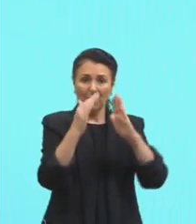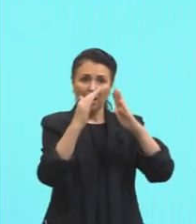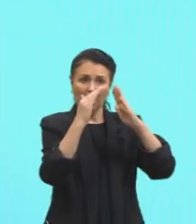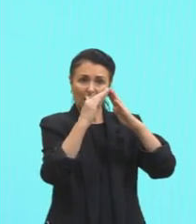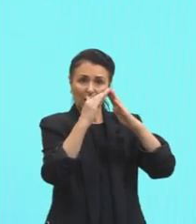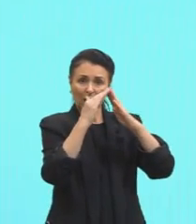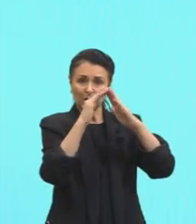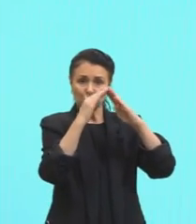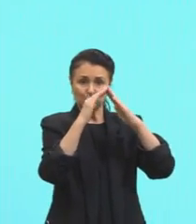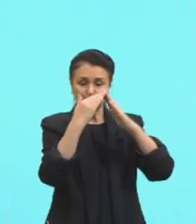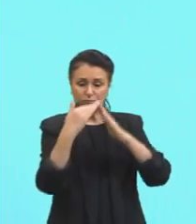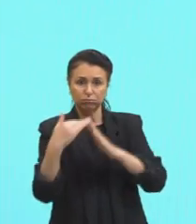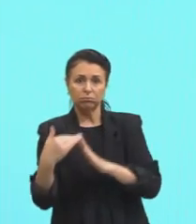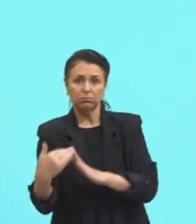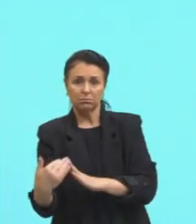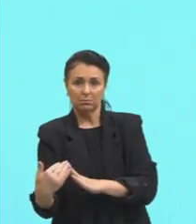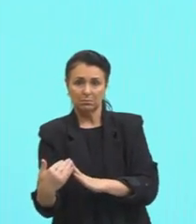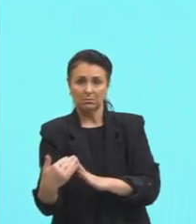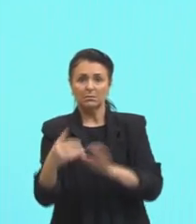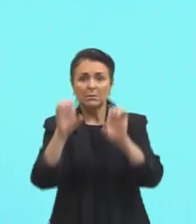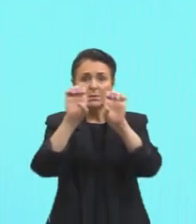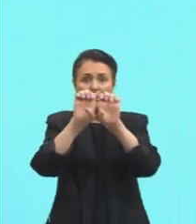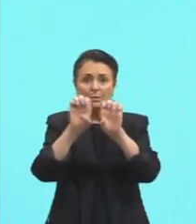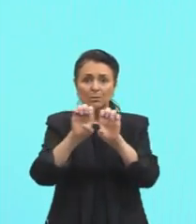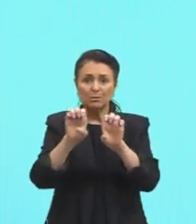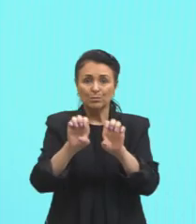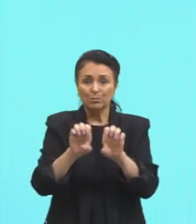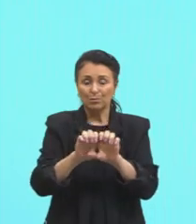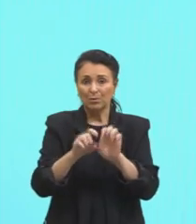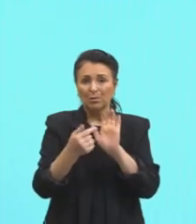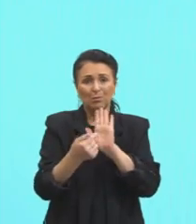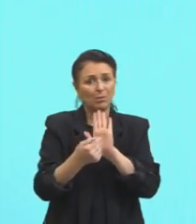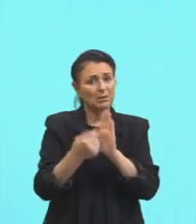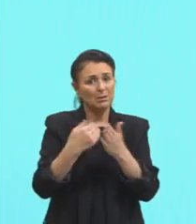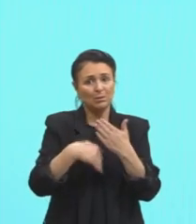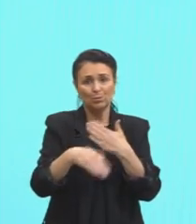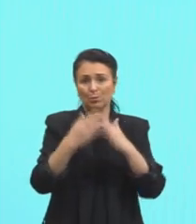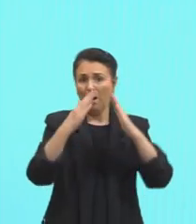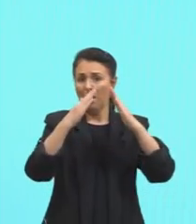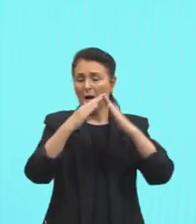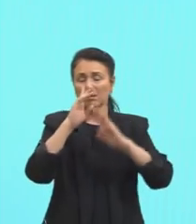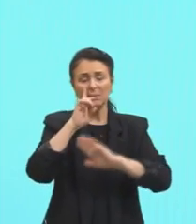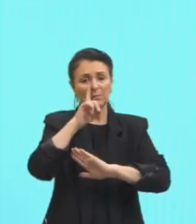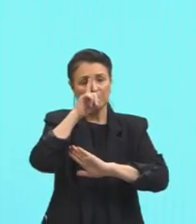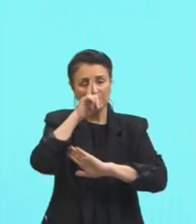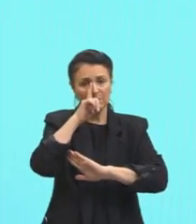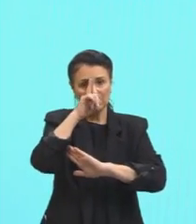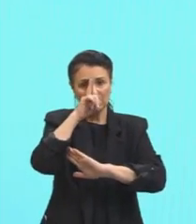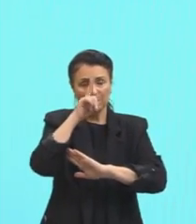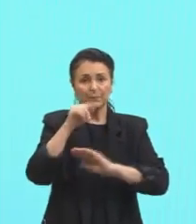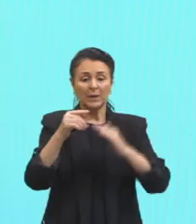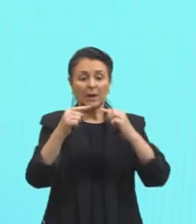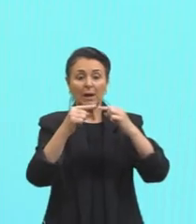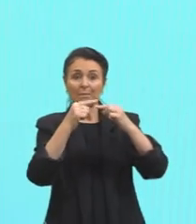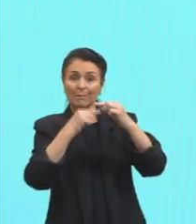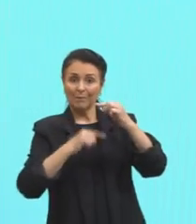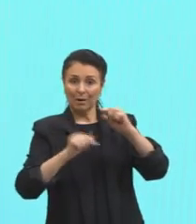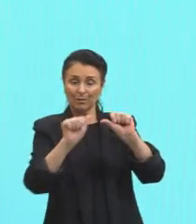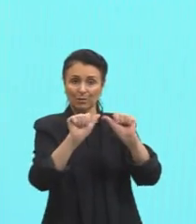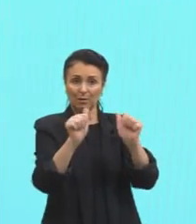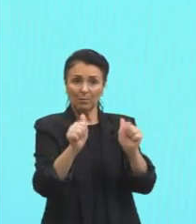uma casa olha só estrutura aqui da casa que nós temos né completamente à mostra isso vai dar muito problema e aqui embaixo